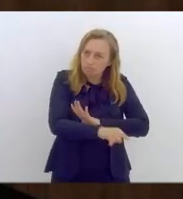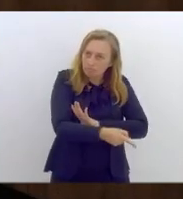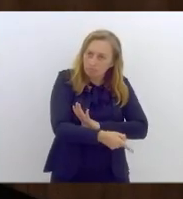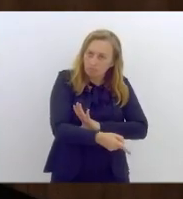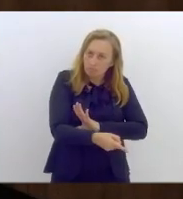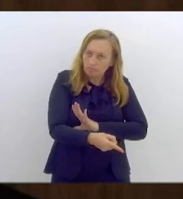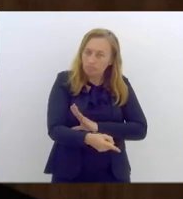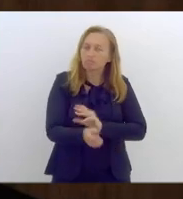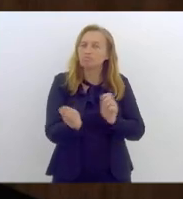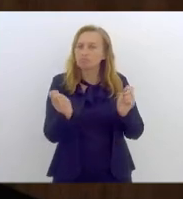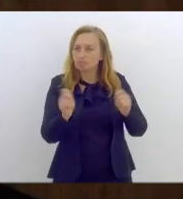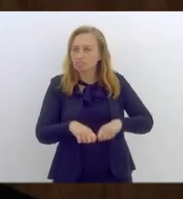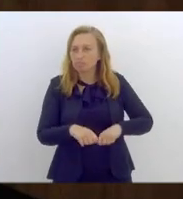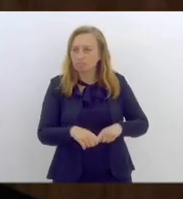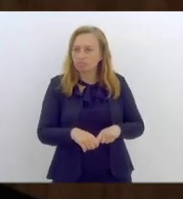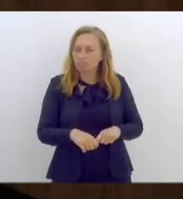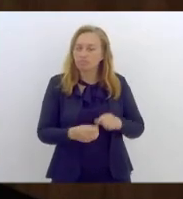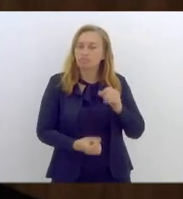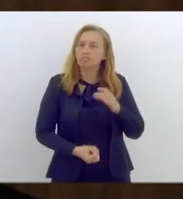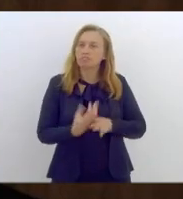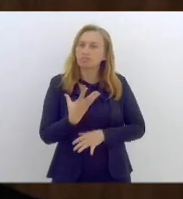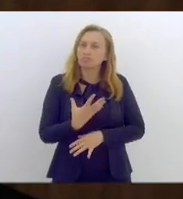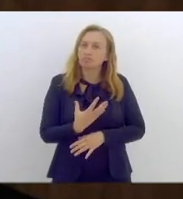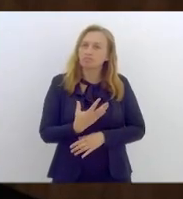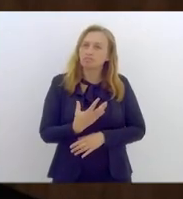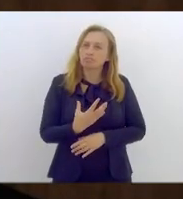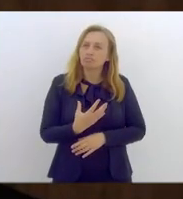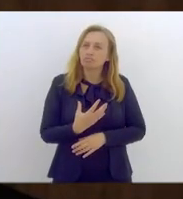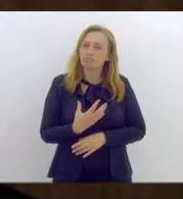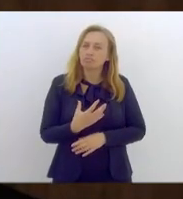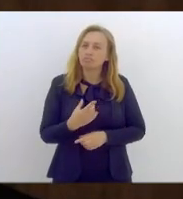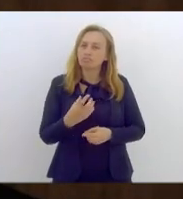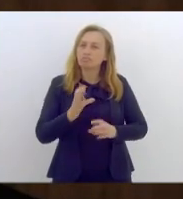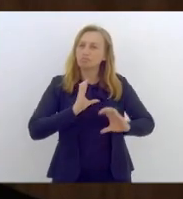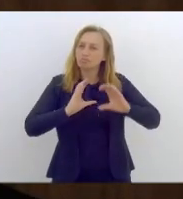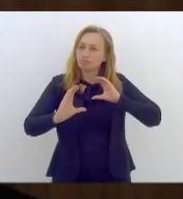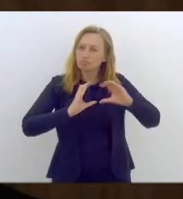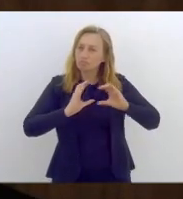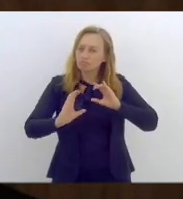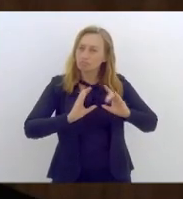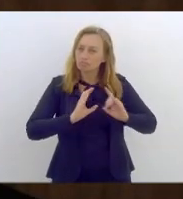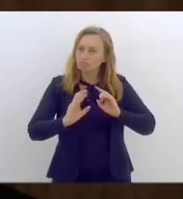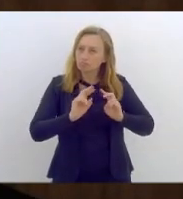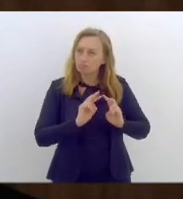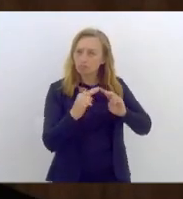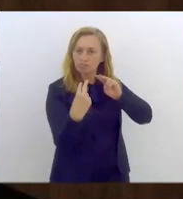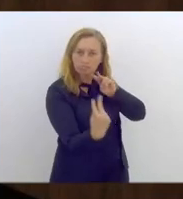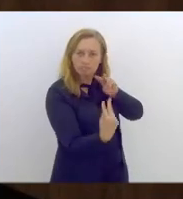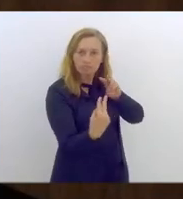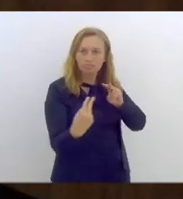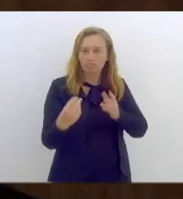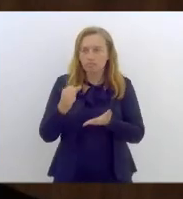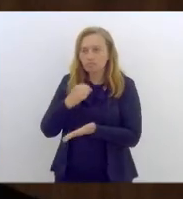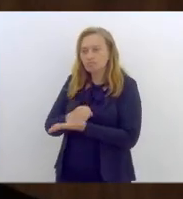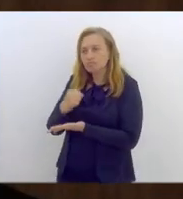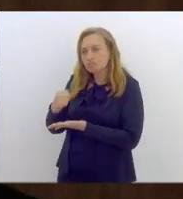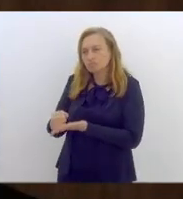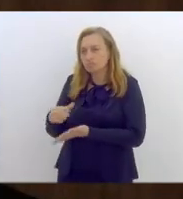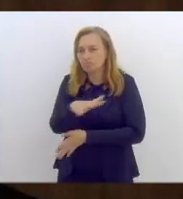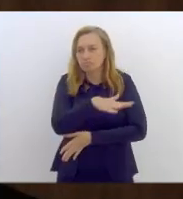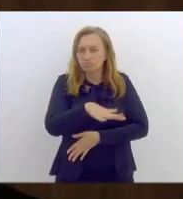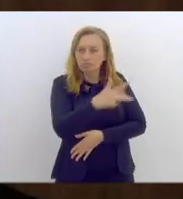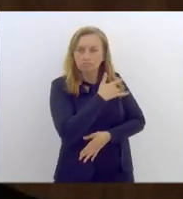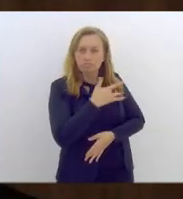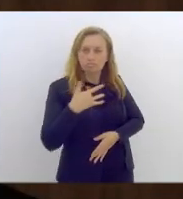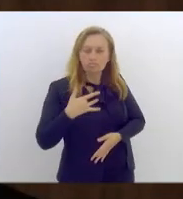até para possibilidade da criação né de uma comunicação online entre o cartório e a unidade de saúde já